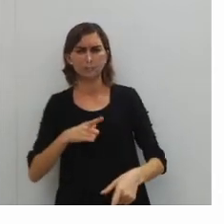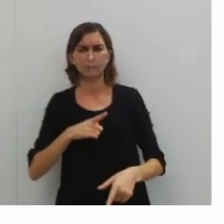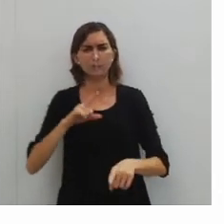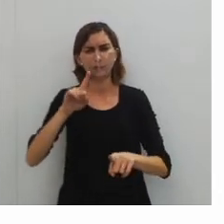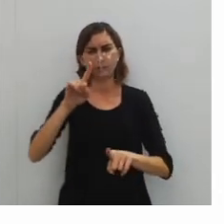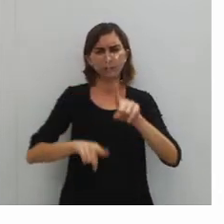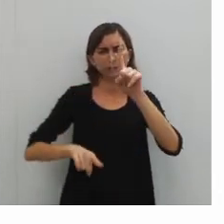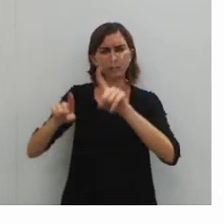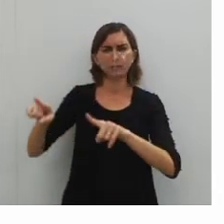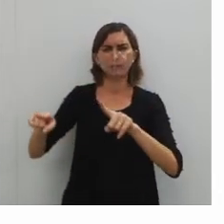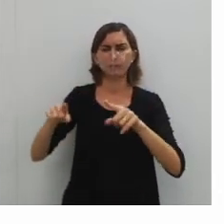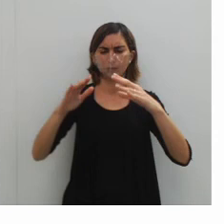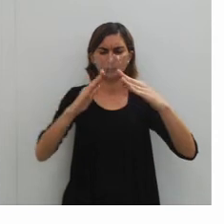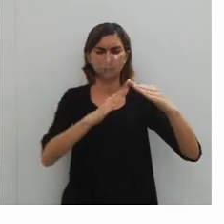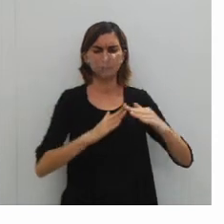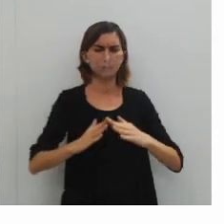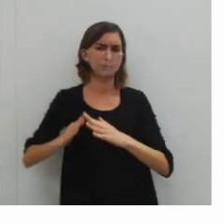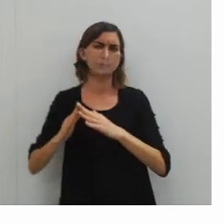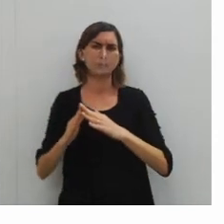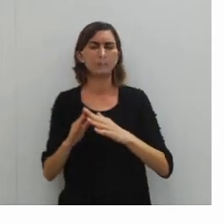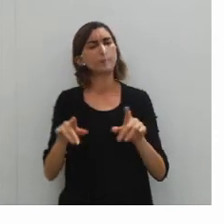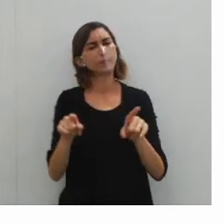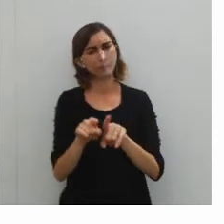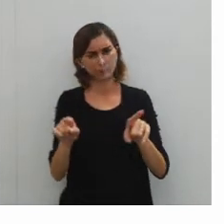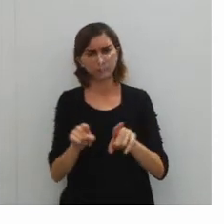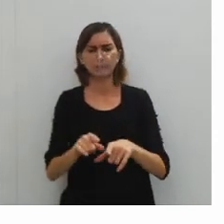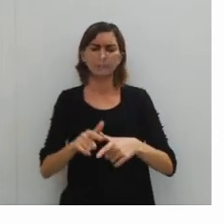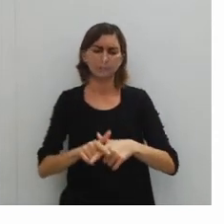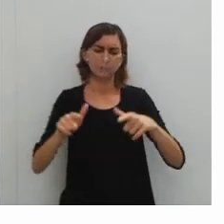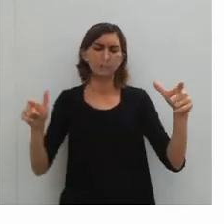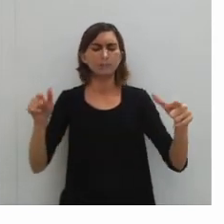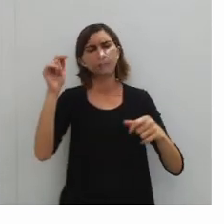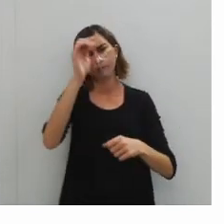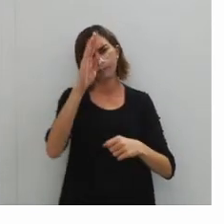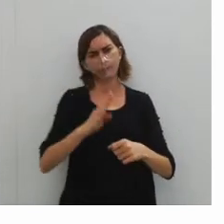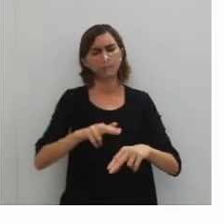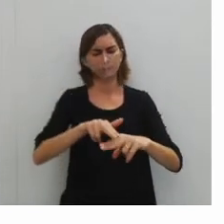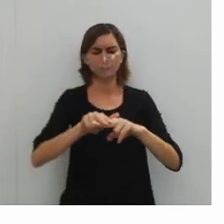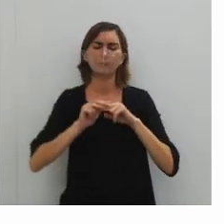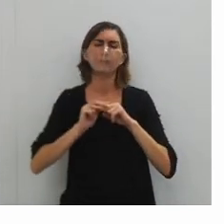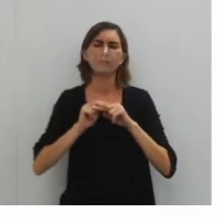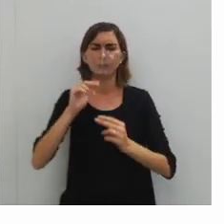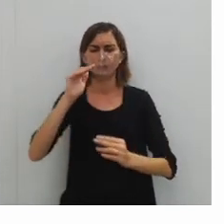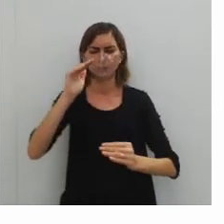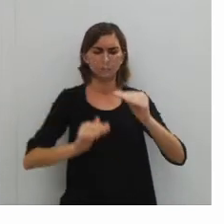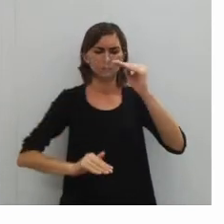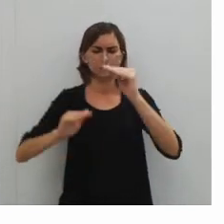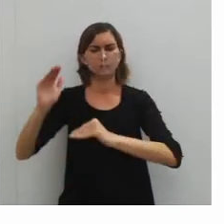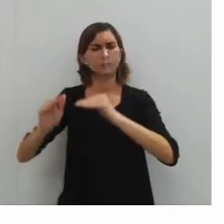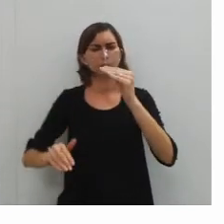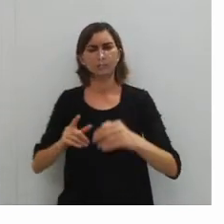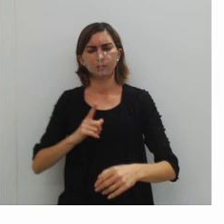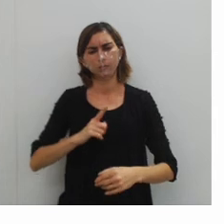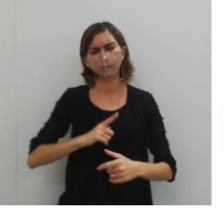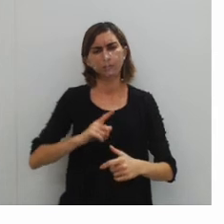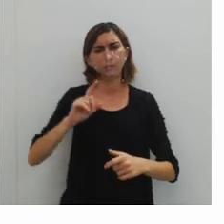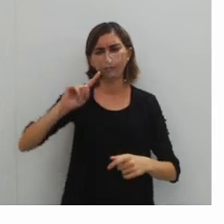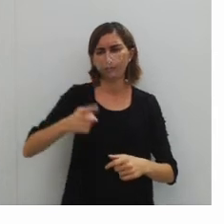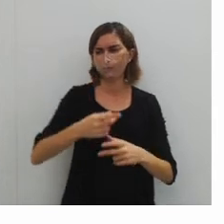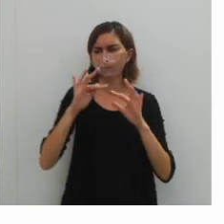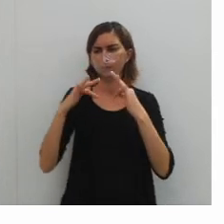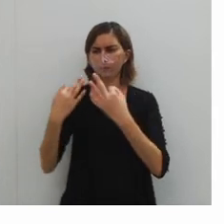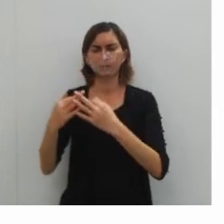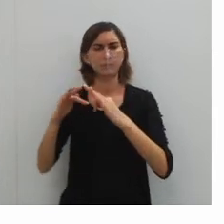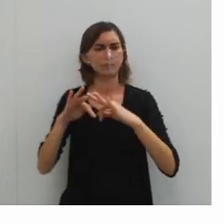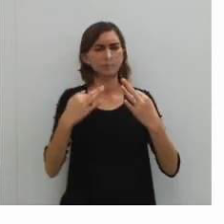déficit habitacional, que também é muito grande no Brasil devido a essa desigualdade. Existem milhões de